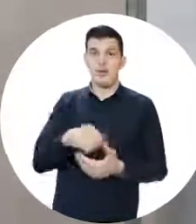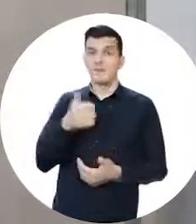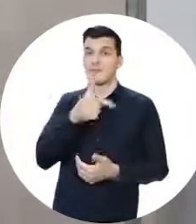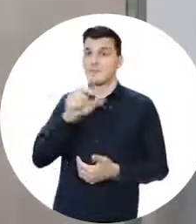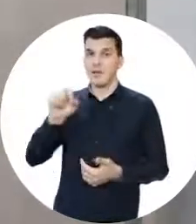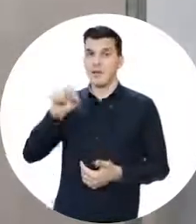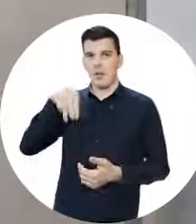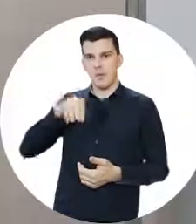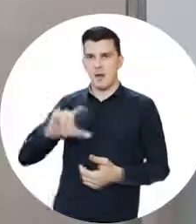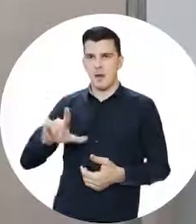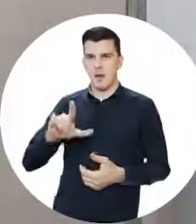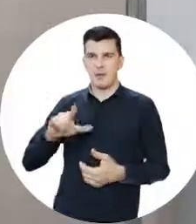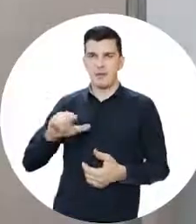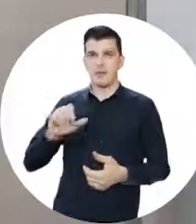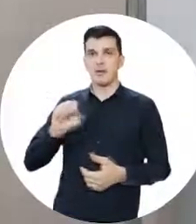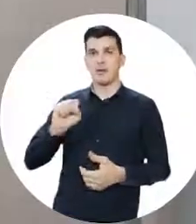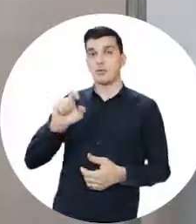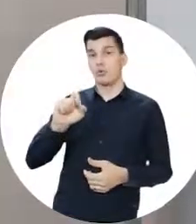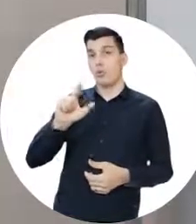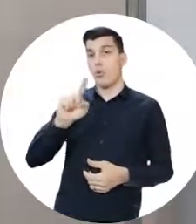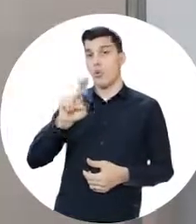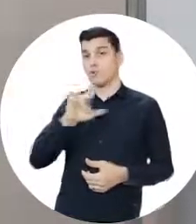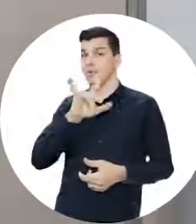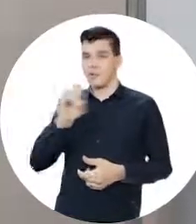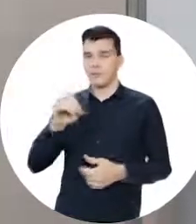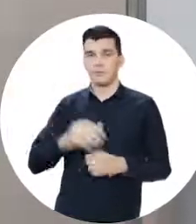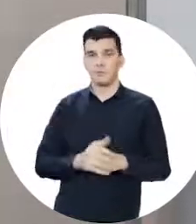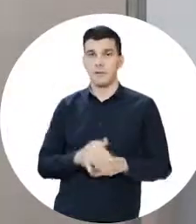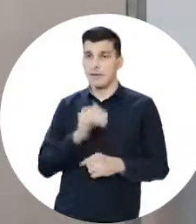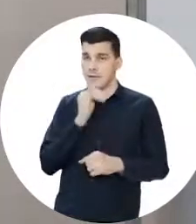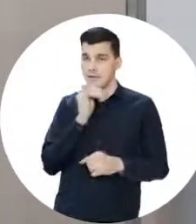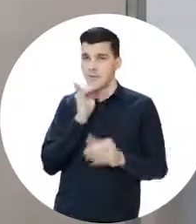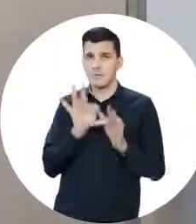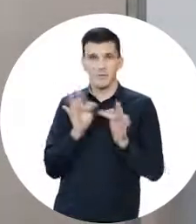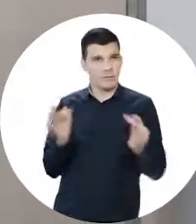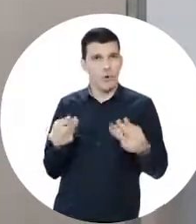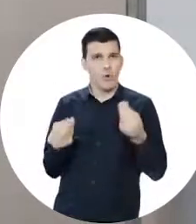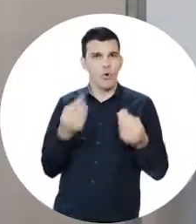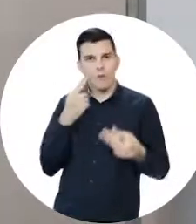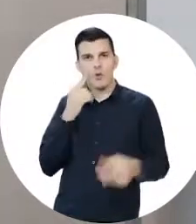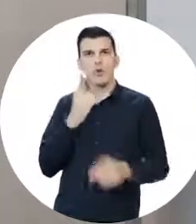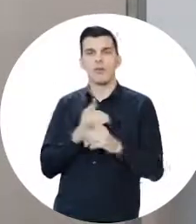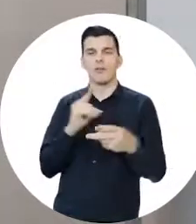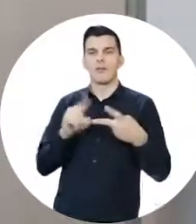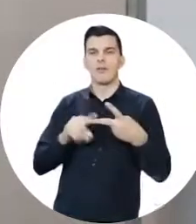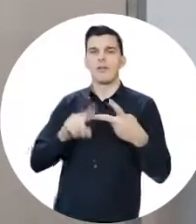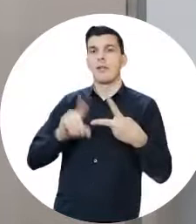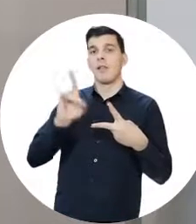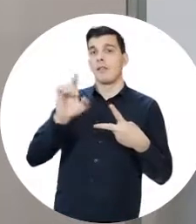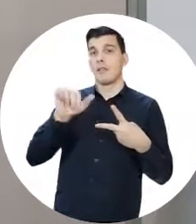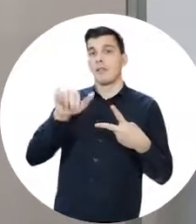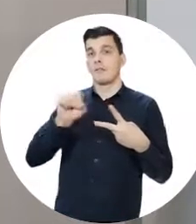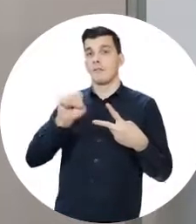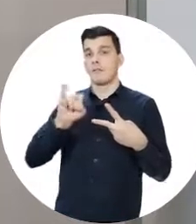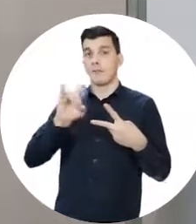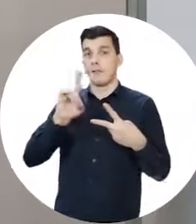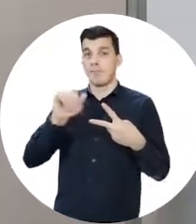de solução. Então, um exemplo simples de como a gente pode abordar a densidade de forma